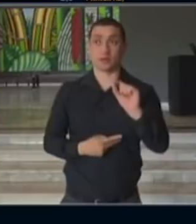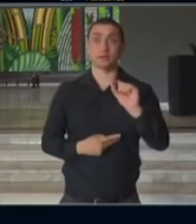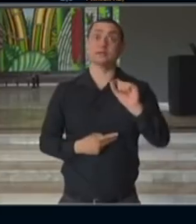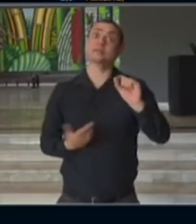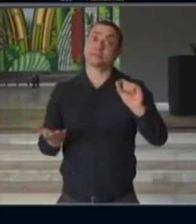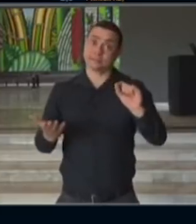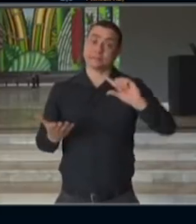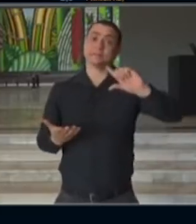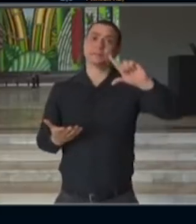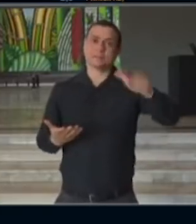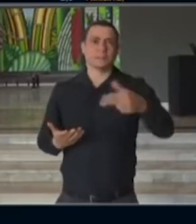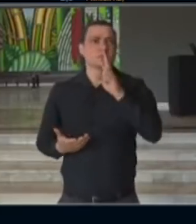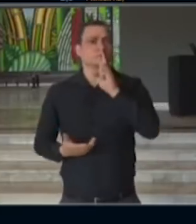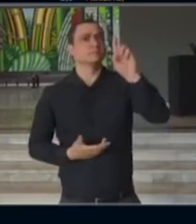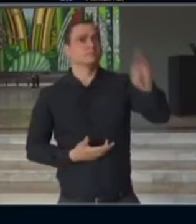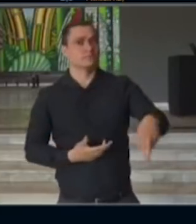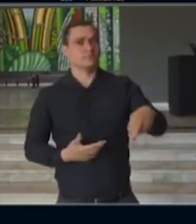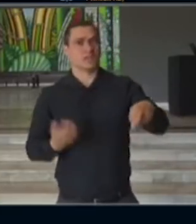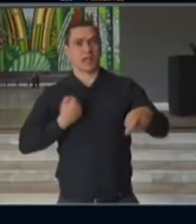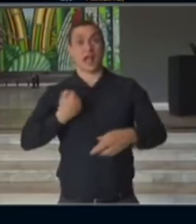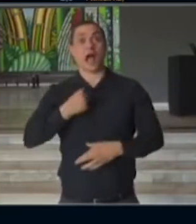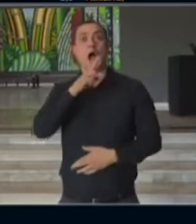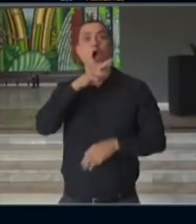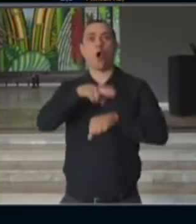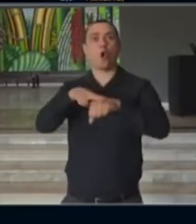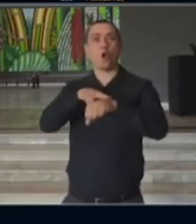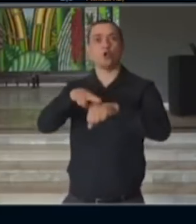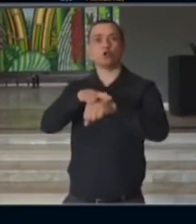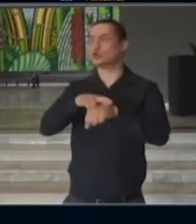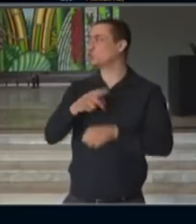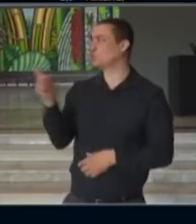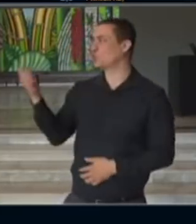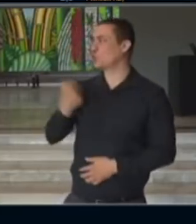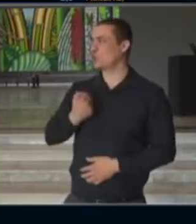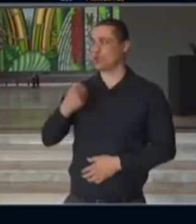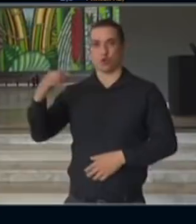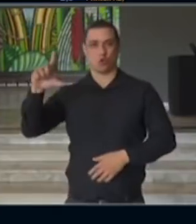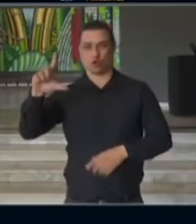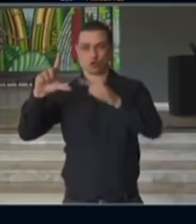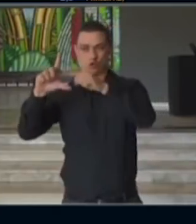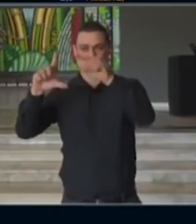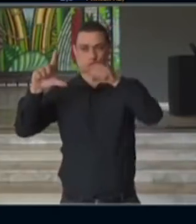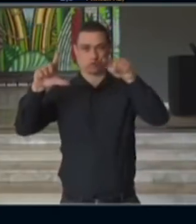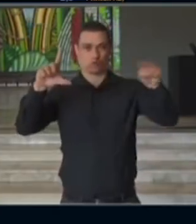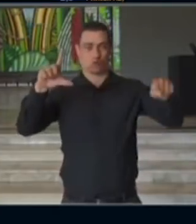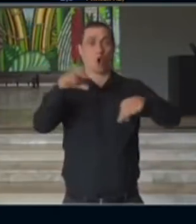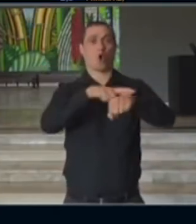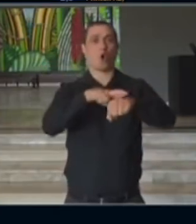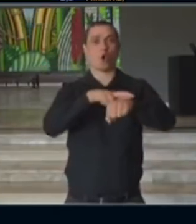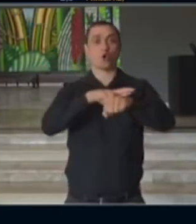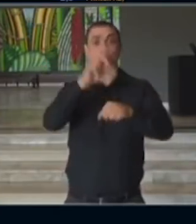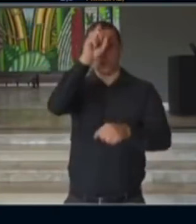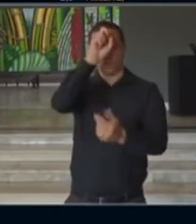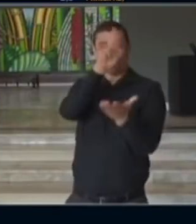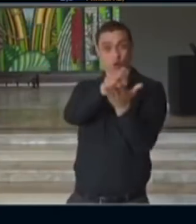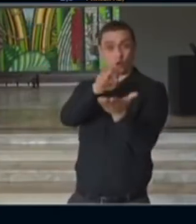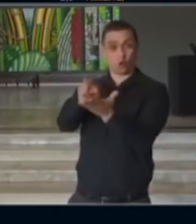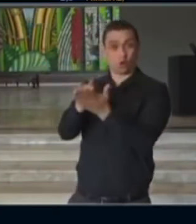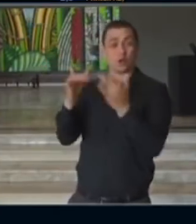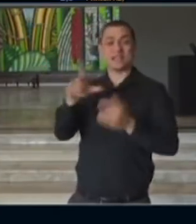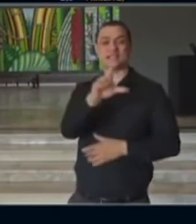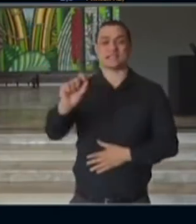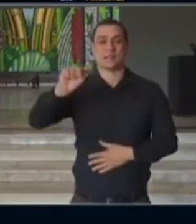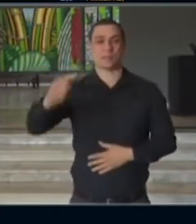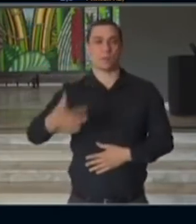depois corroborado pela própria curva roxa, que mostra a quantidade de casos de internações por 100